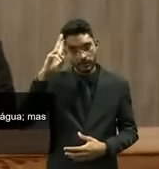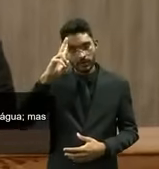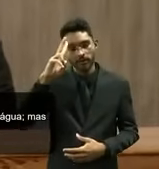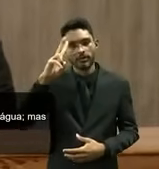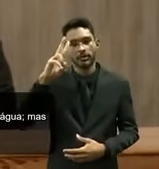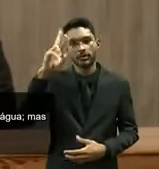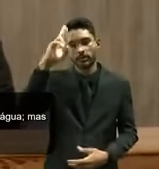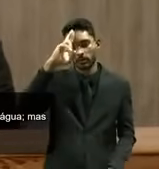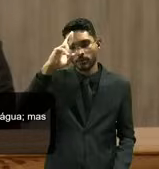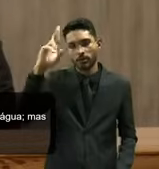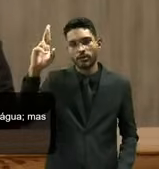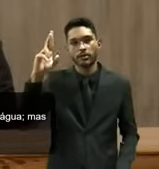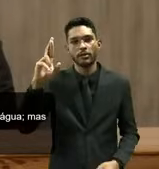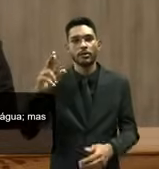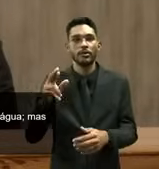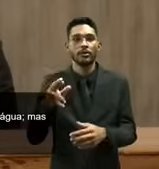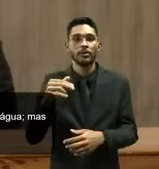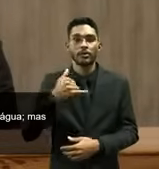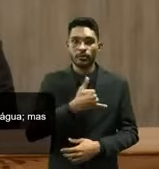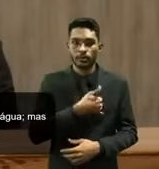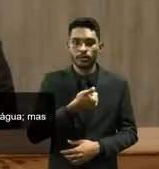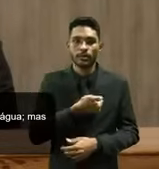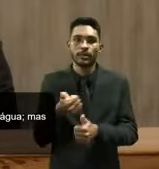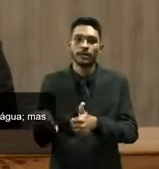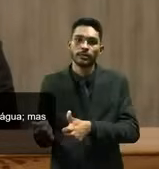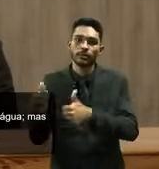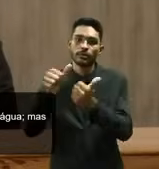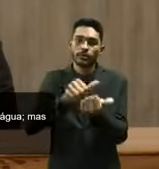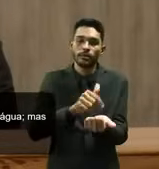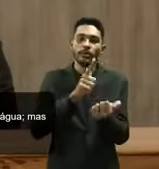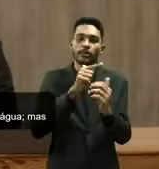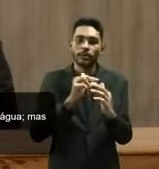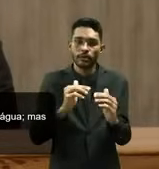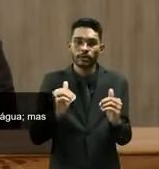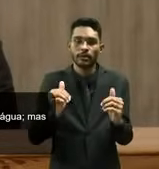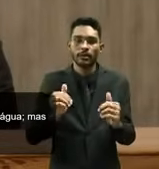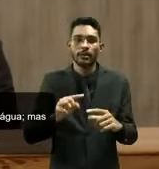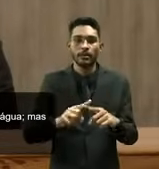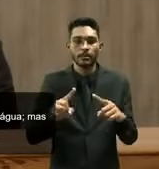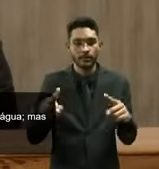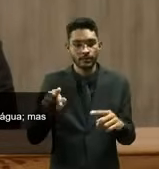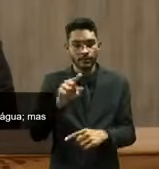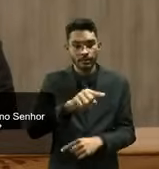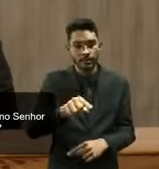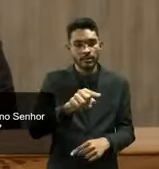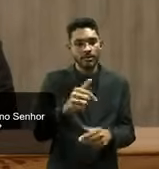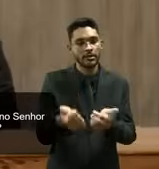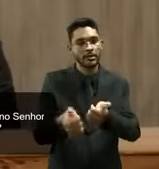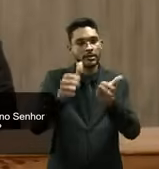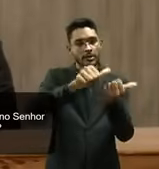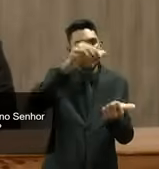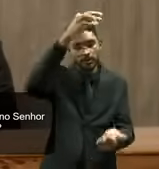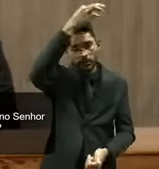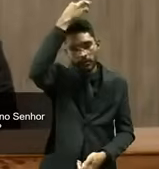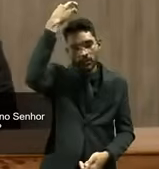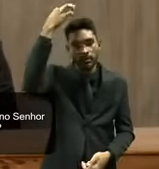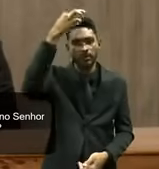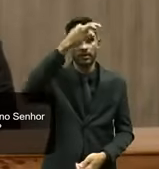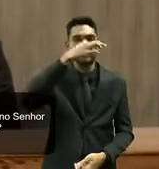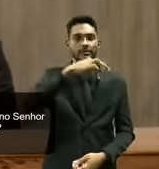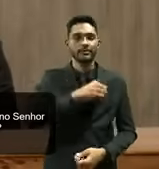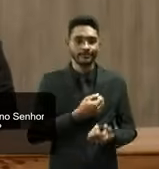certamente batizou com água mas vós sereis batizados com o Espírito Santo portanto se